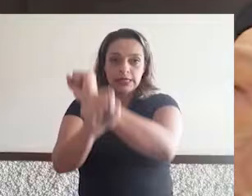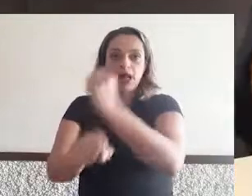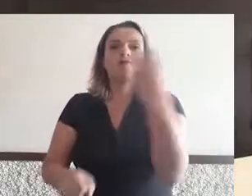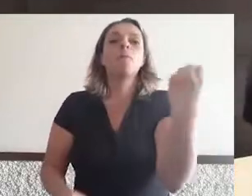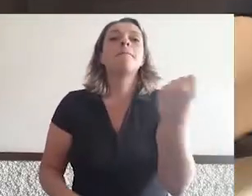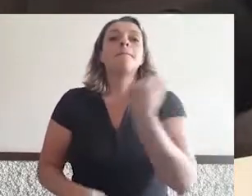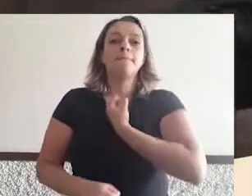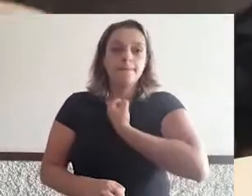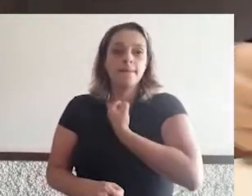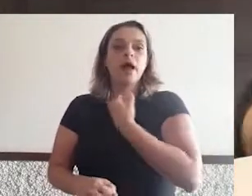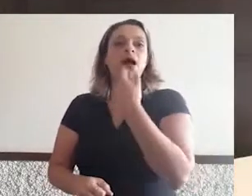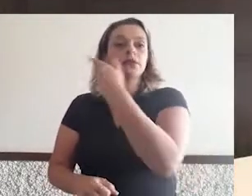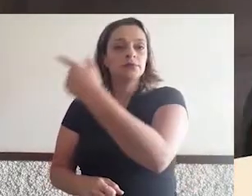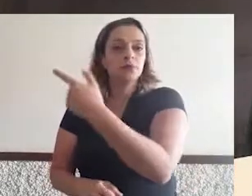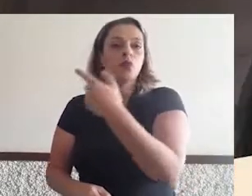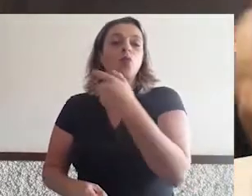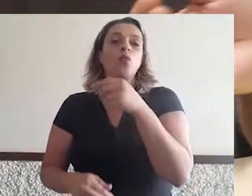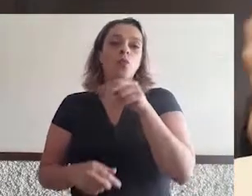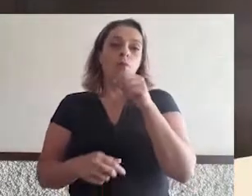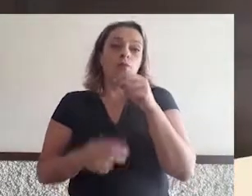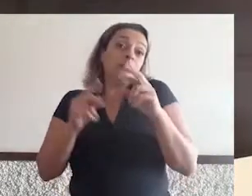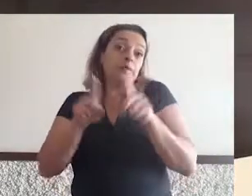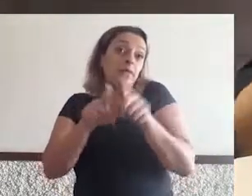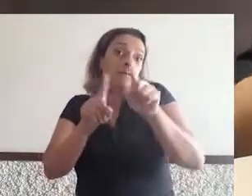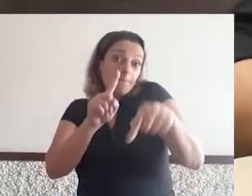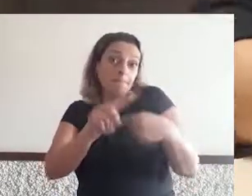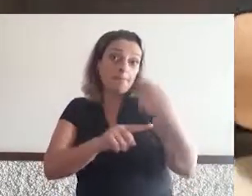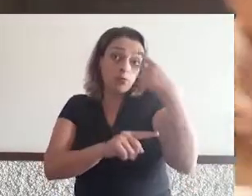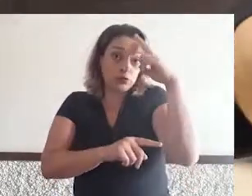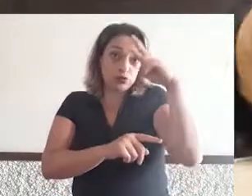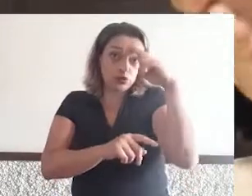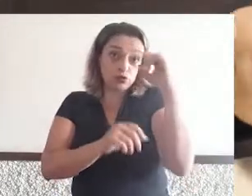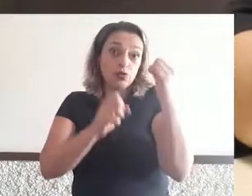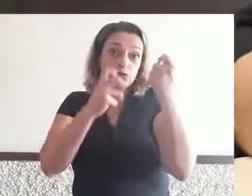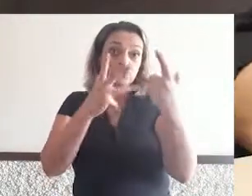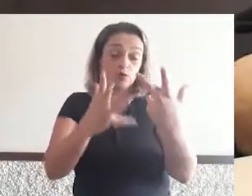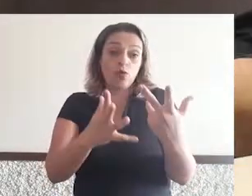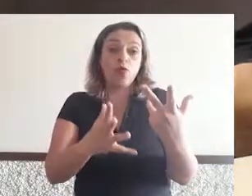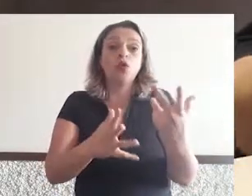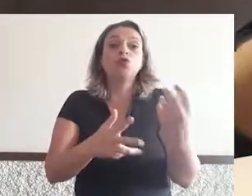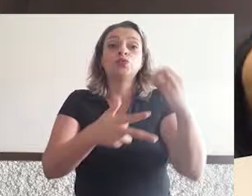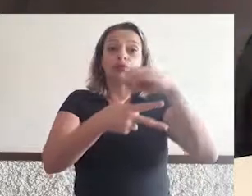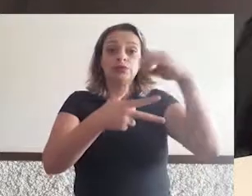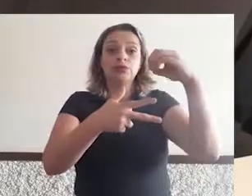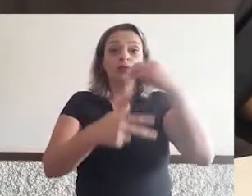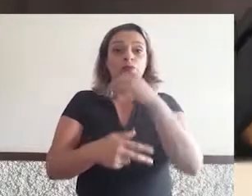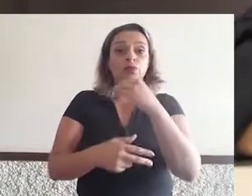senhor e conta a história que depois de fazer isso, o escravo se mata.